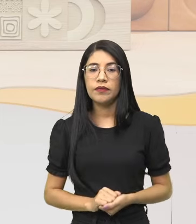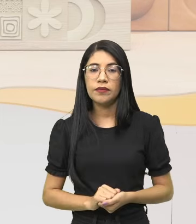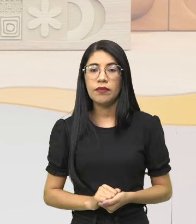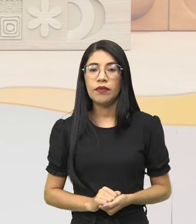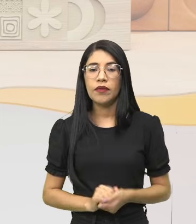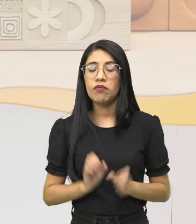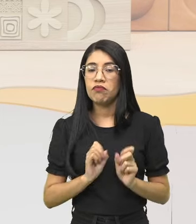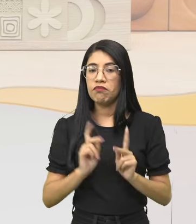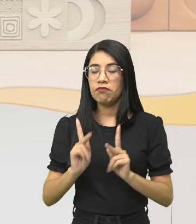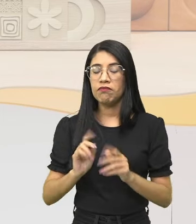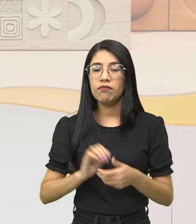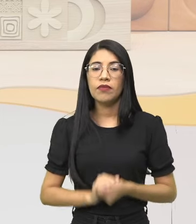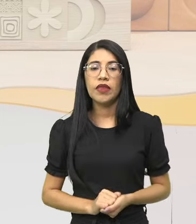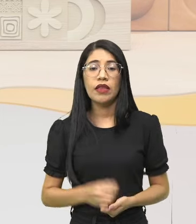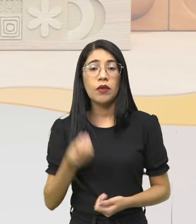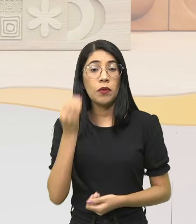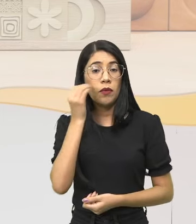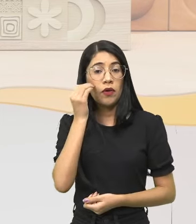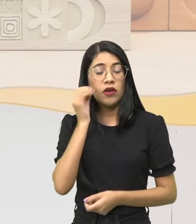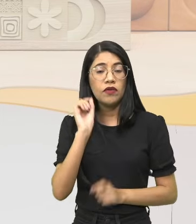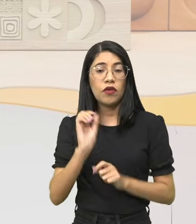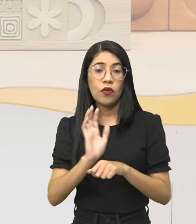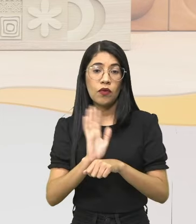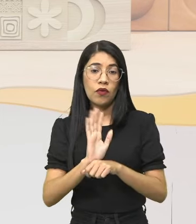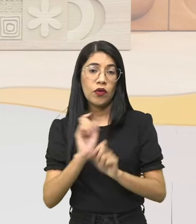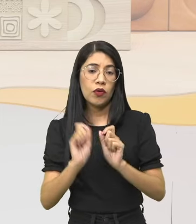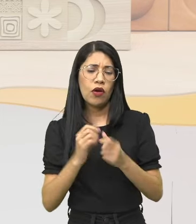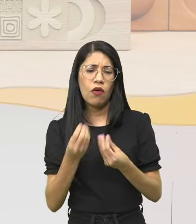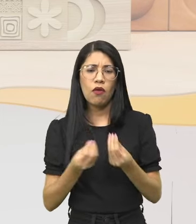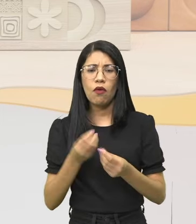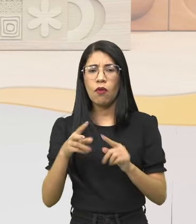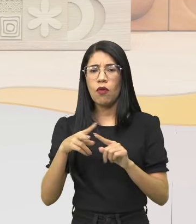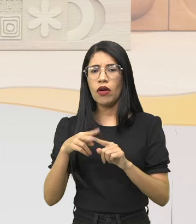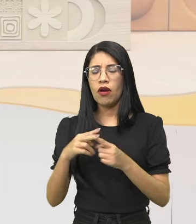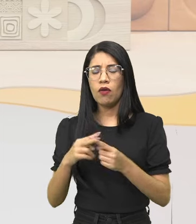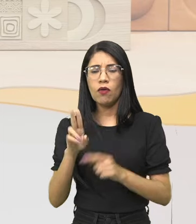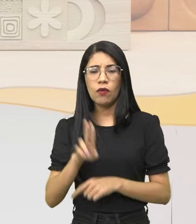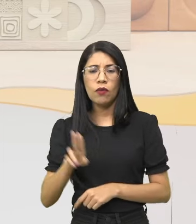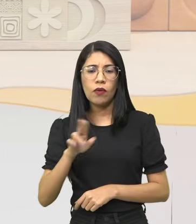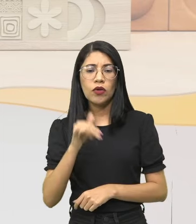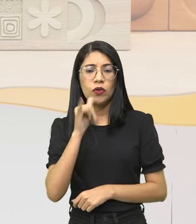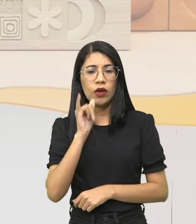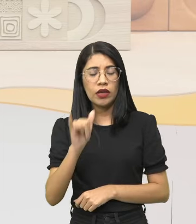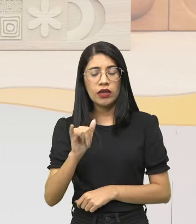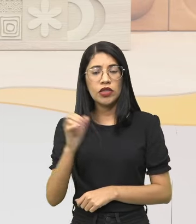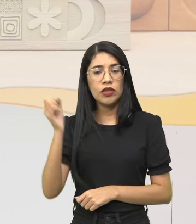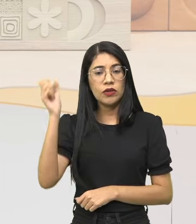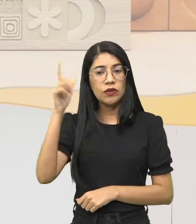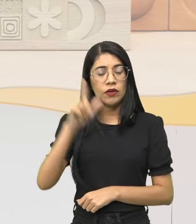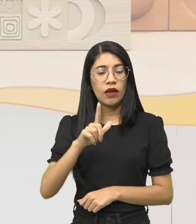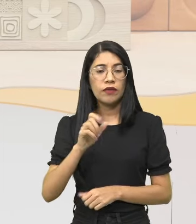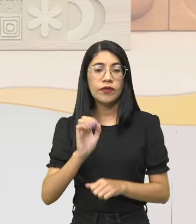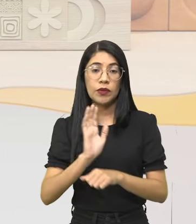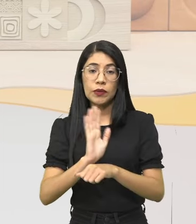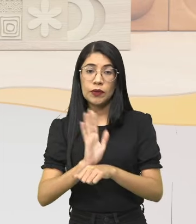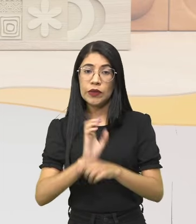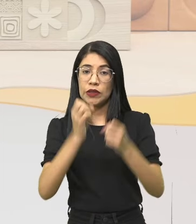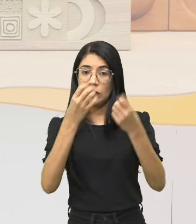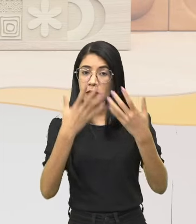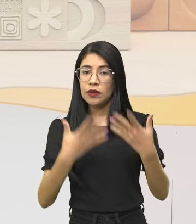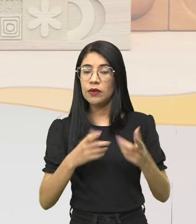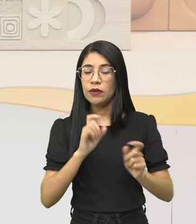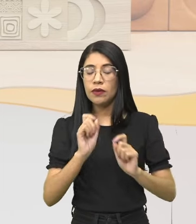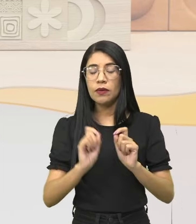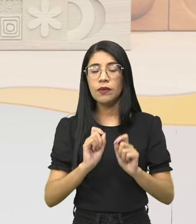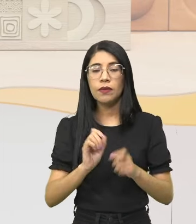Muito bem. Então, nós verificamos aí o funcionamento dessa fonte de energia. A gente viu ali o vídeo sobre